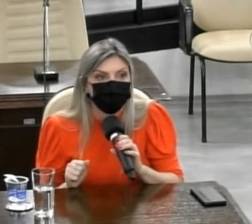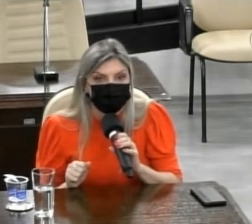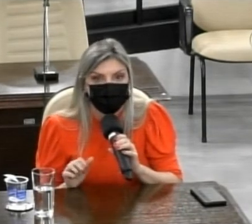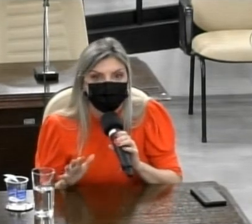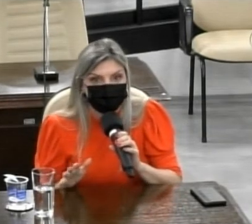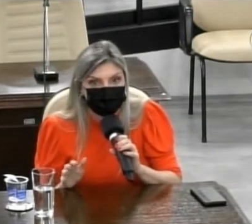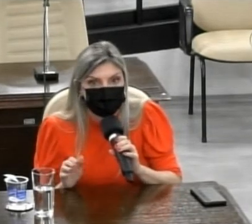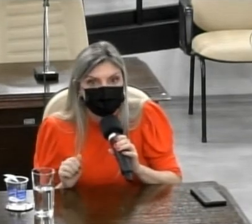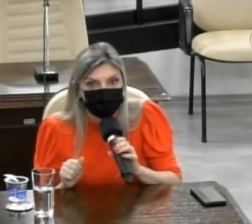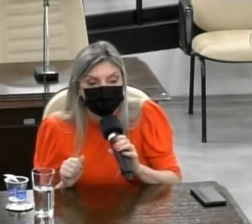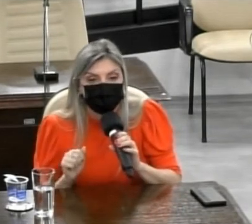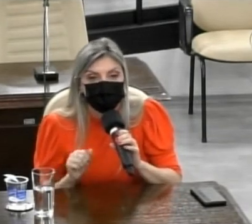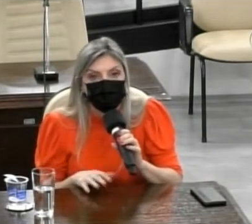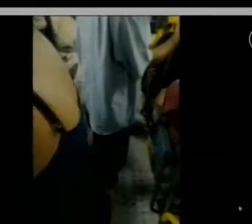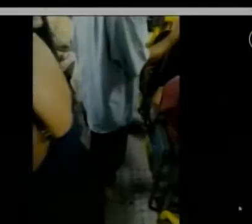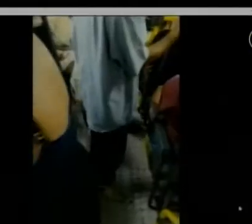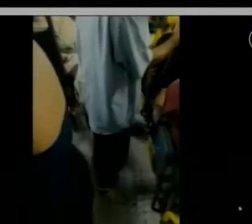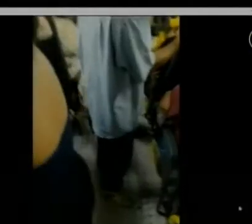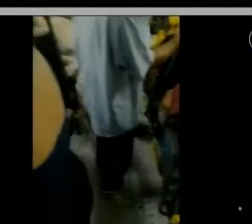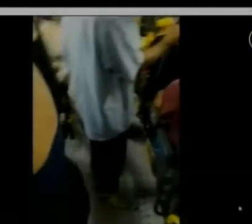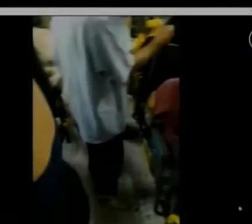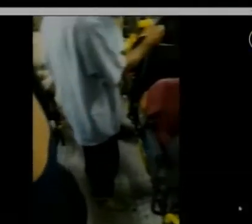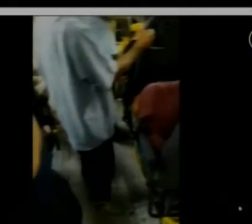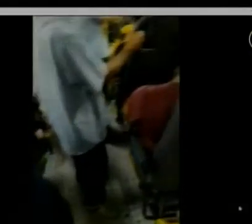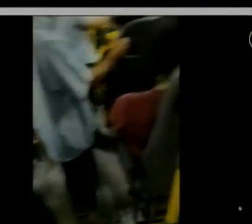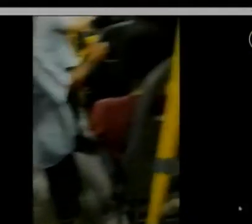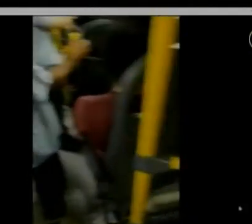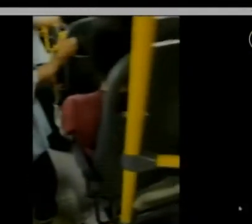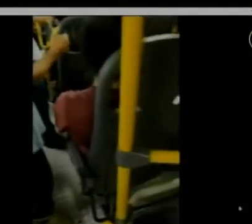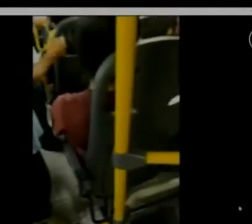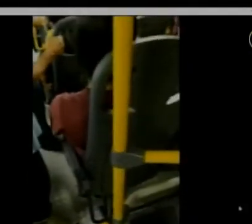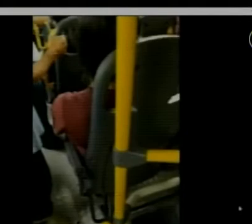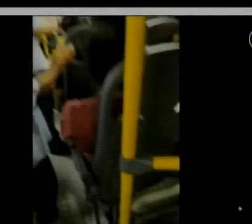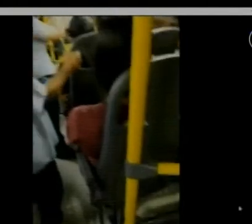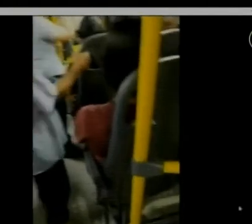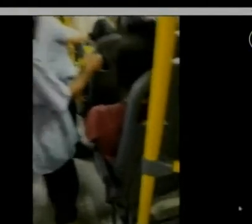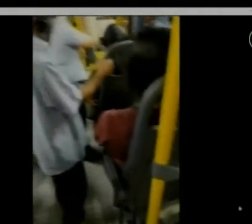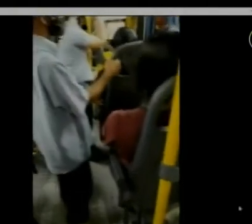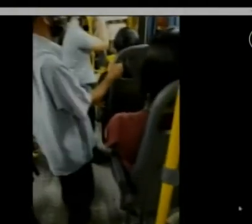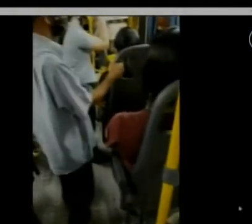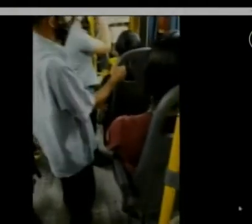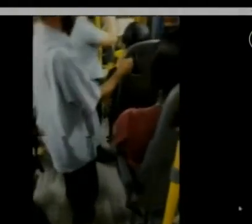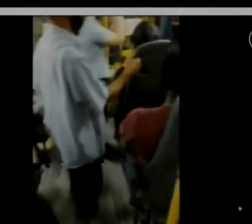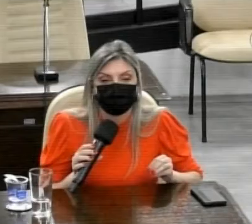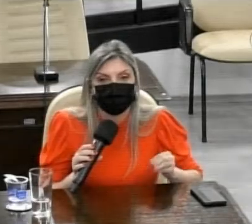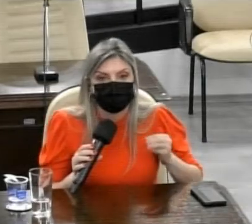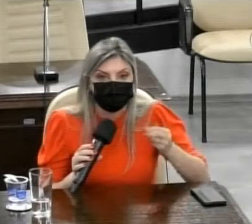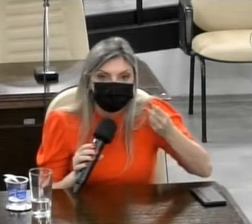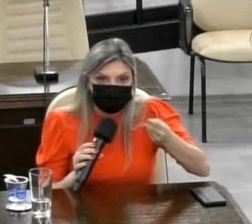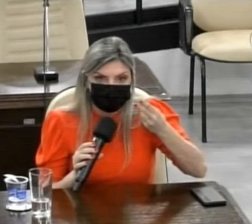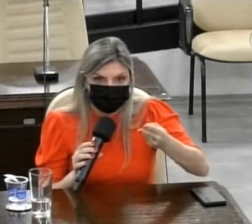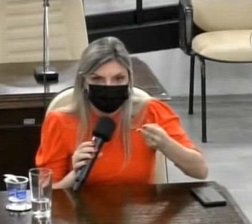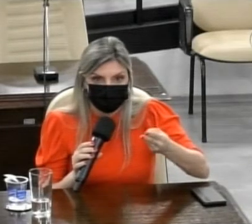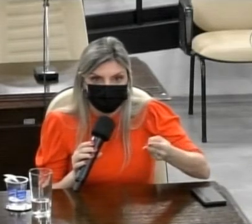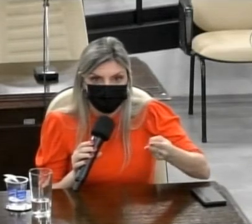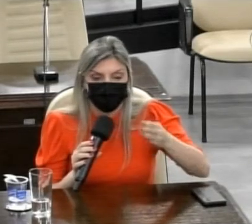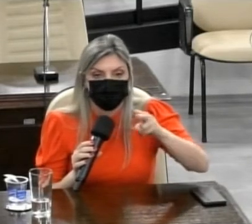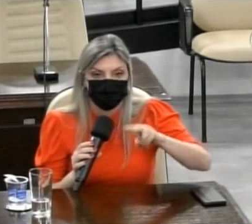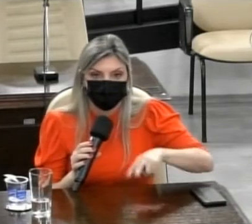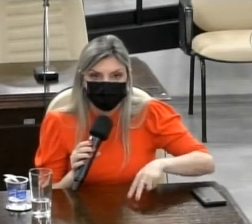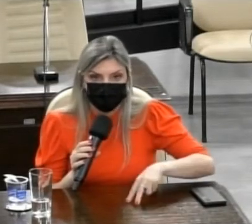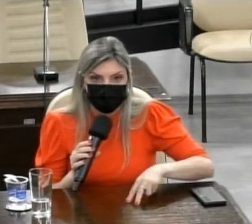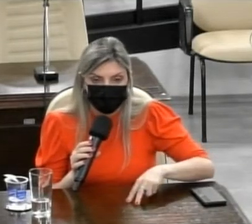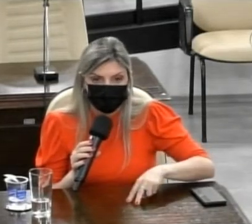primeiro semestre de 2021, os riscos de transmissão estão em todos os lugares. Se eu tenho 2 pessoas